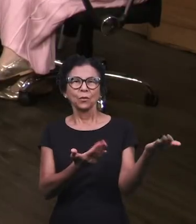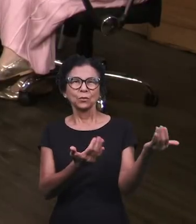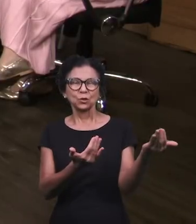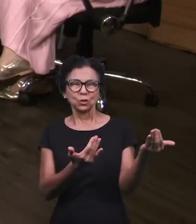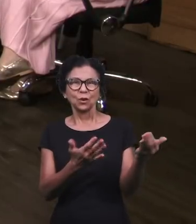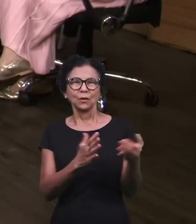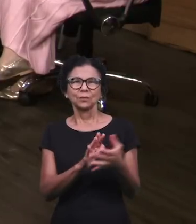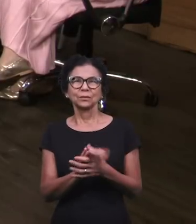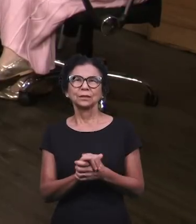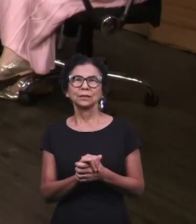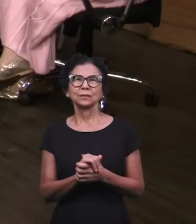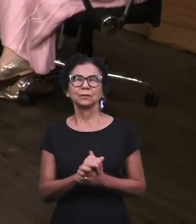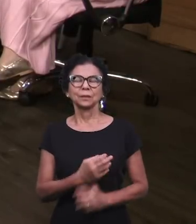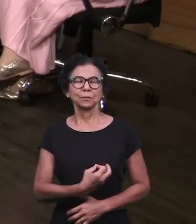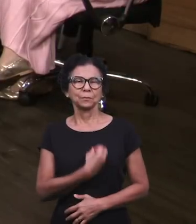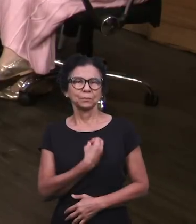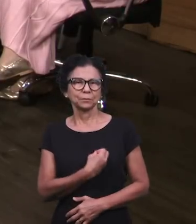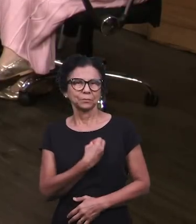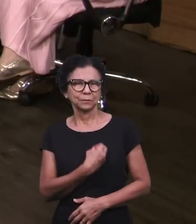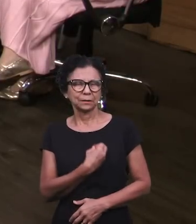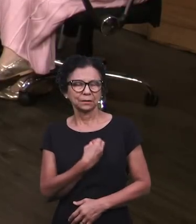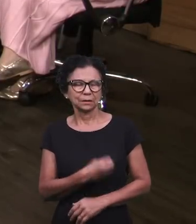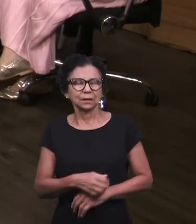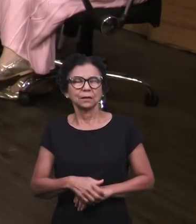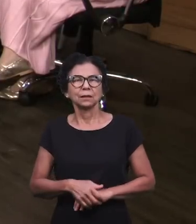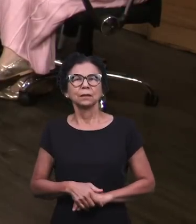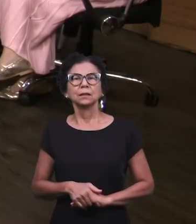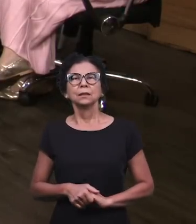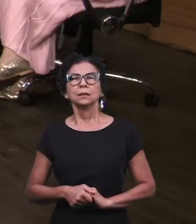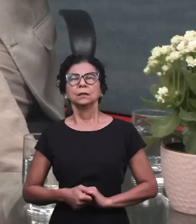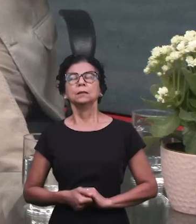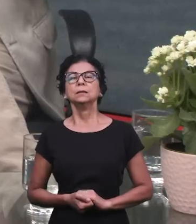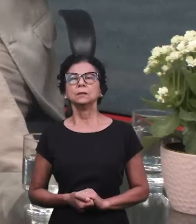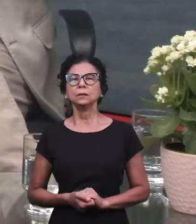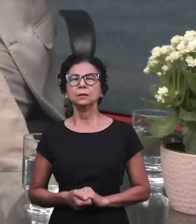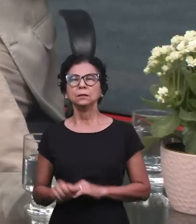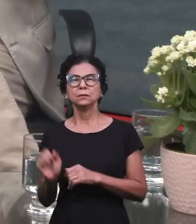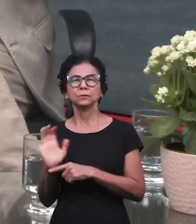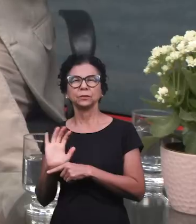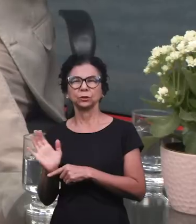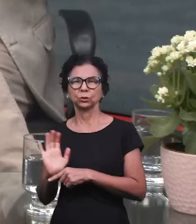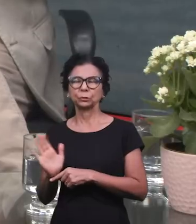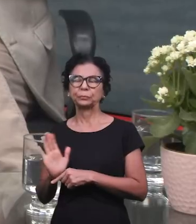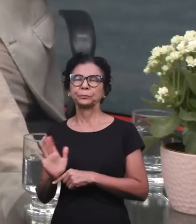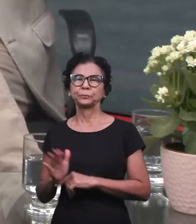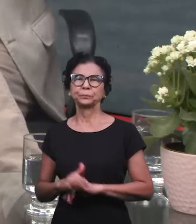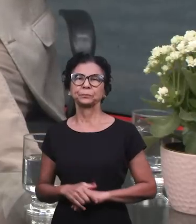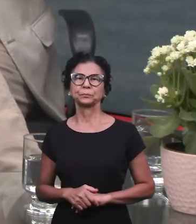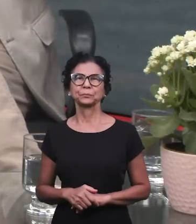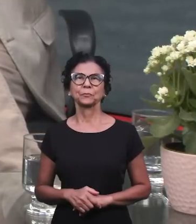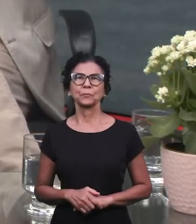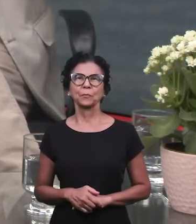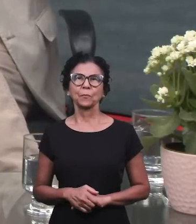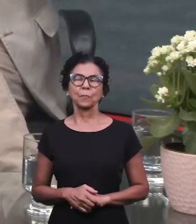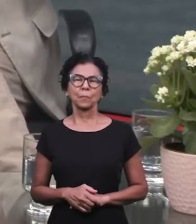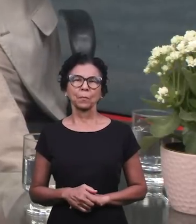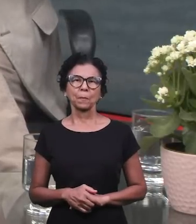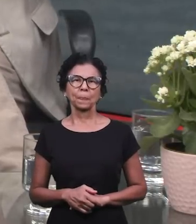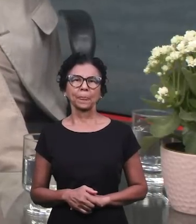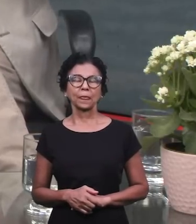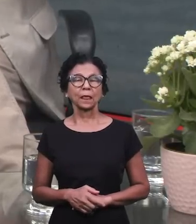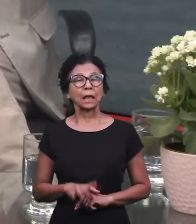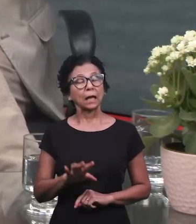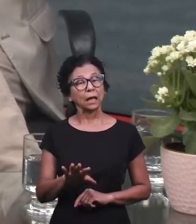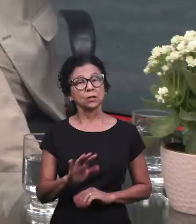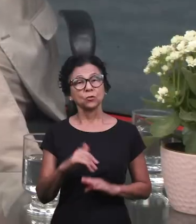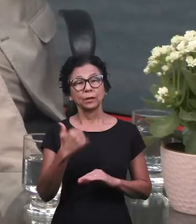gente sempre pede que jovens gravem nas suas participações, para a gente falar de fora, porque o jovem